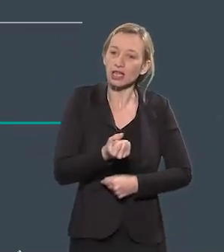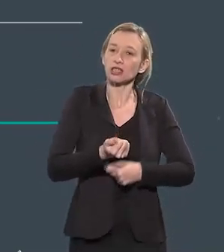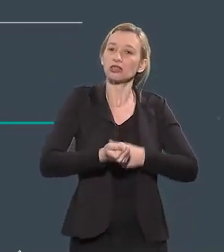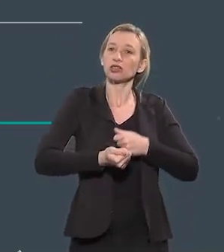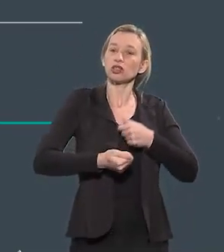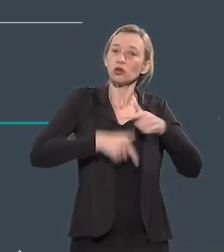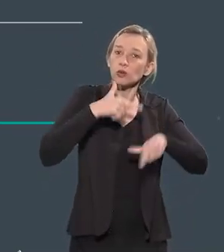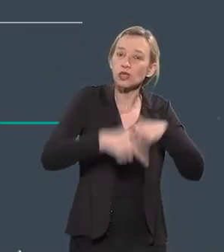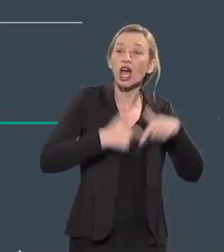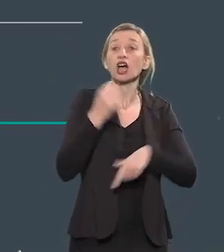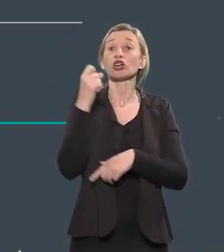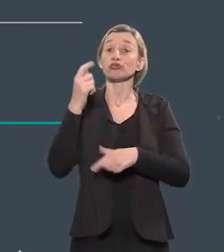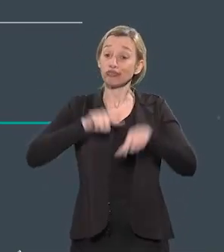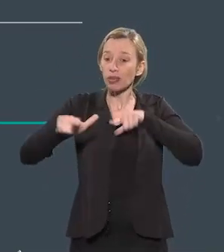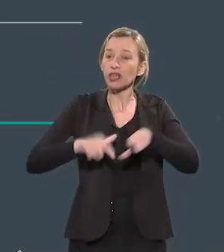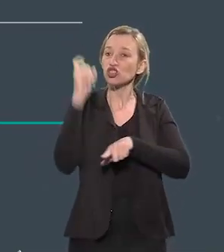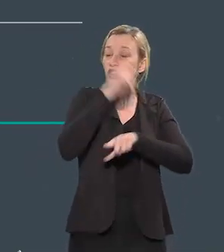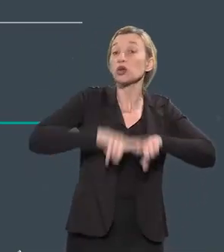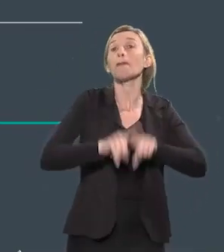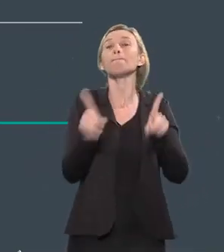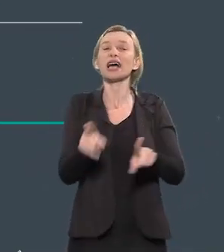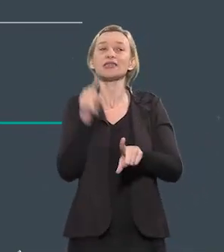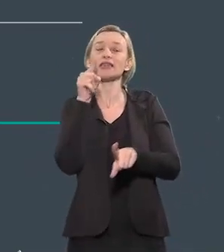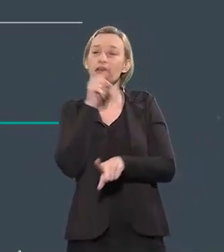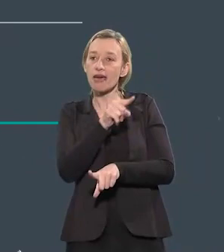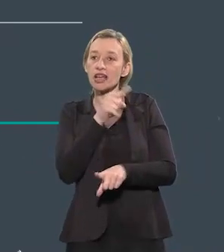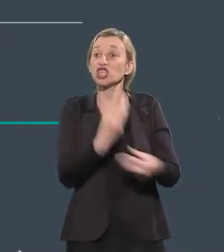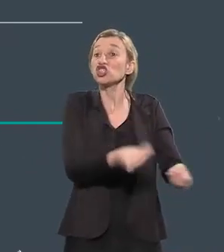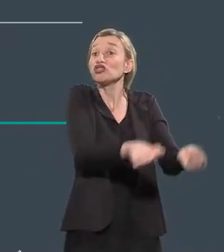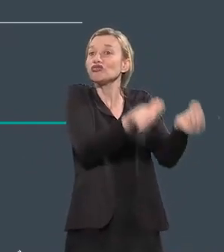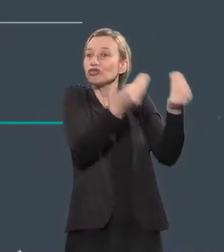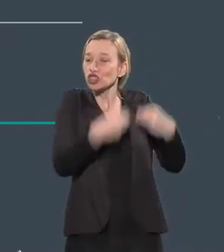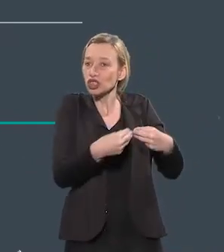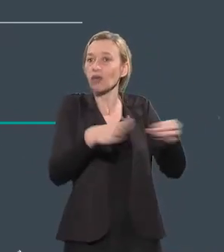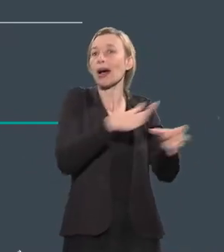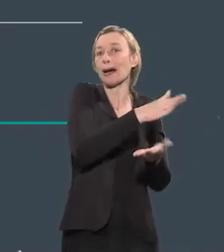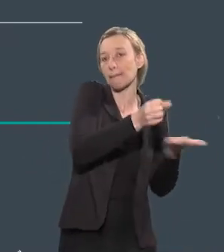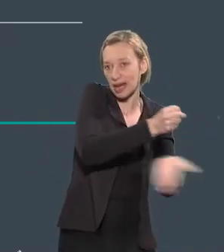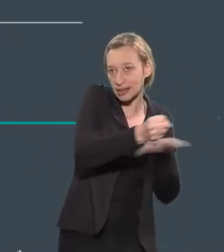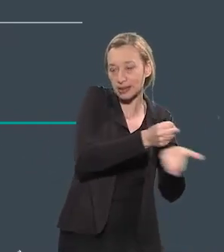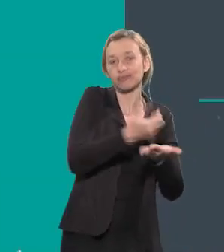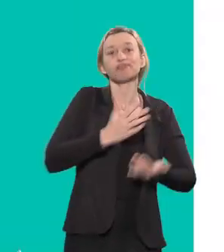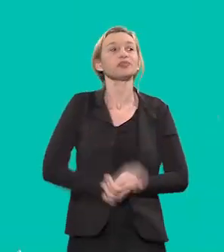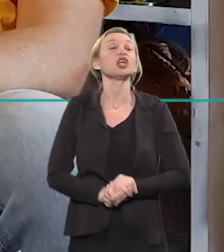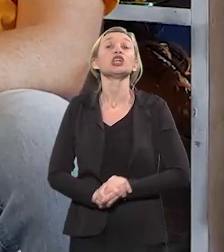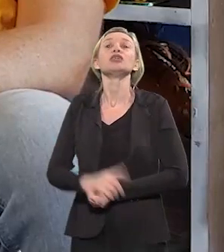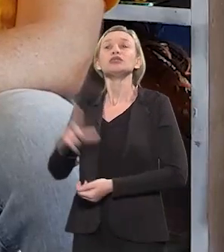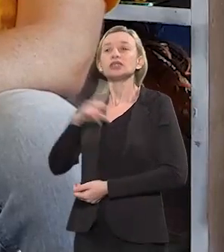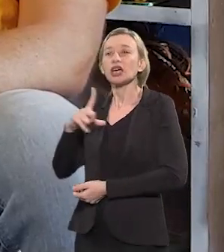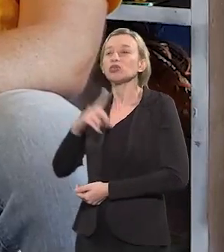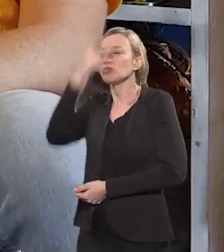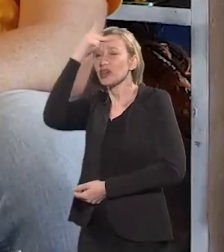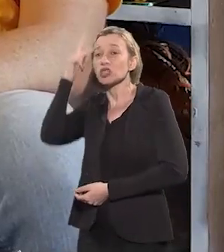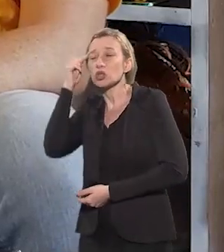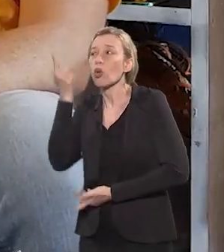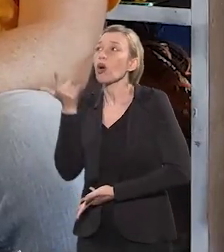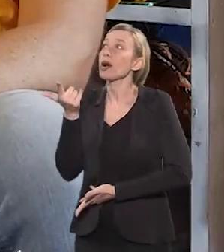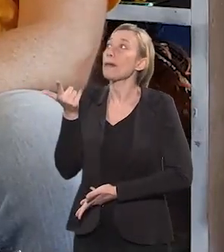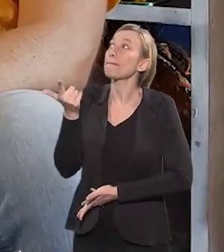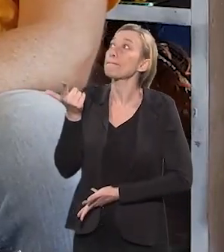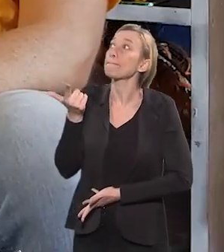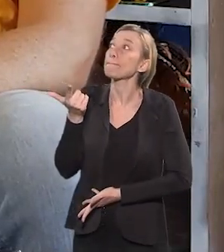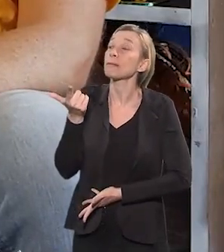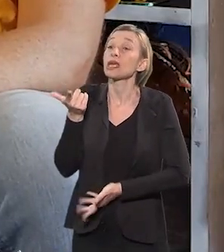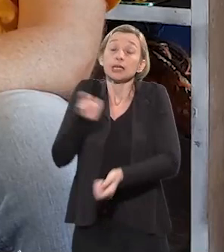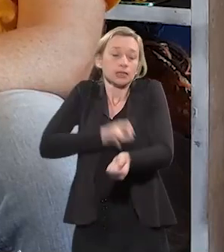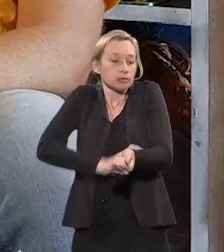esforço, dedicação, é um trabalho muito duro, mas eles dão essa base. Nós temos pessoas